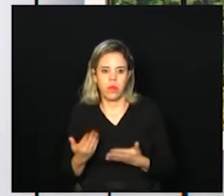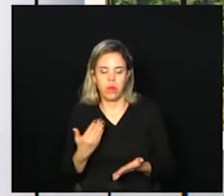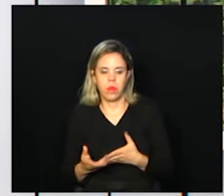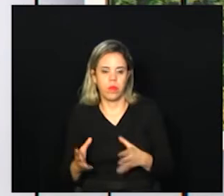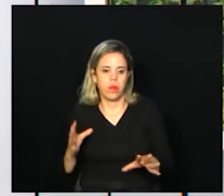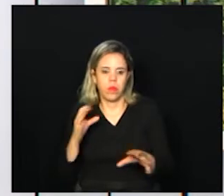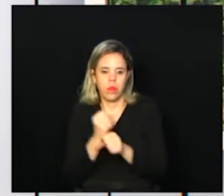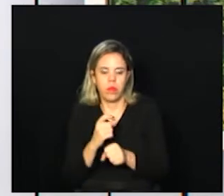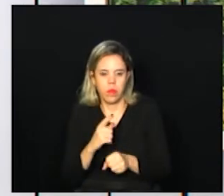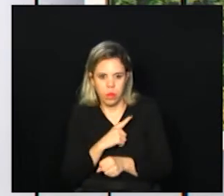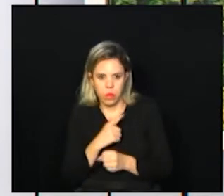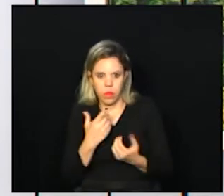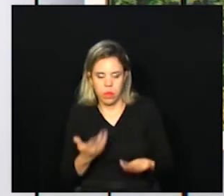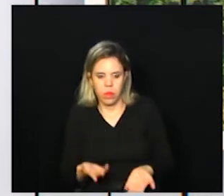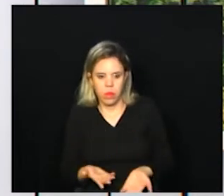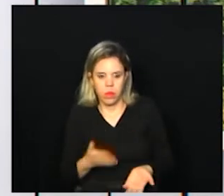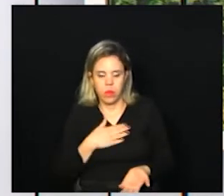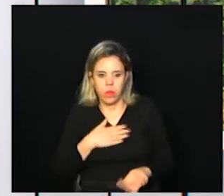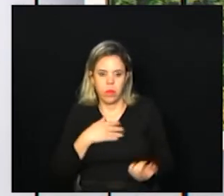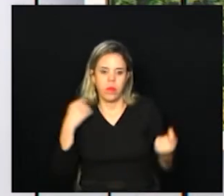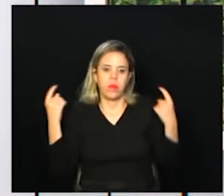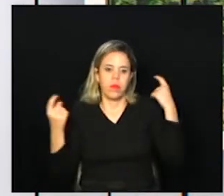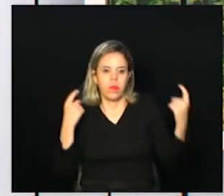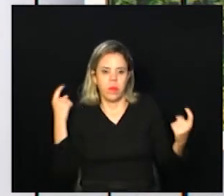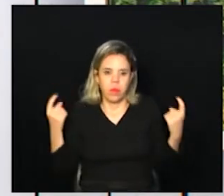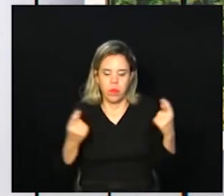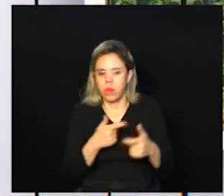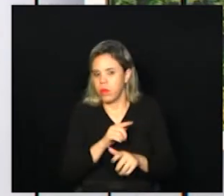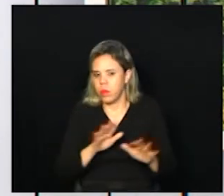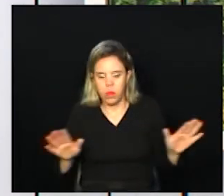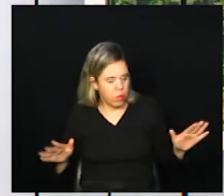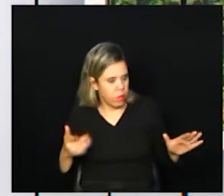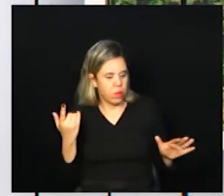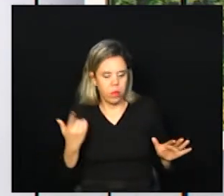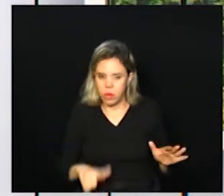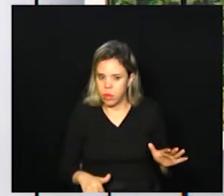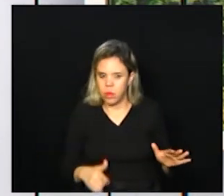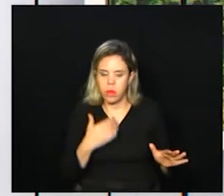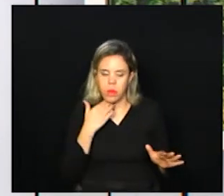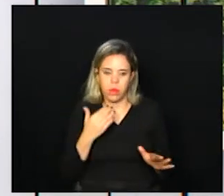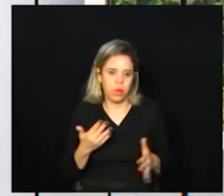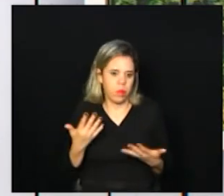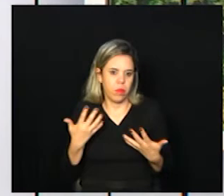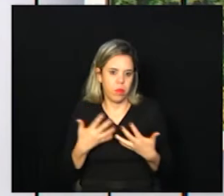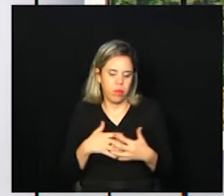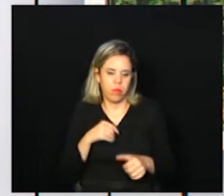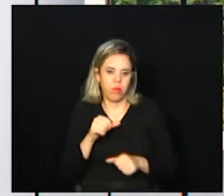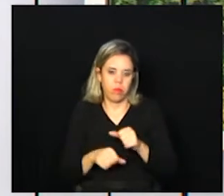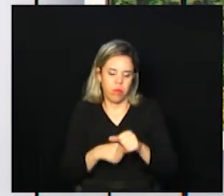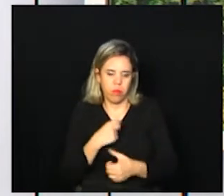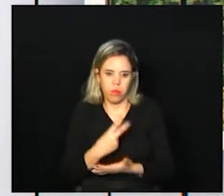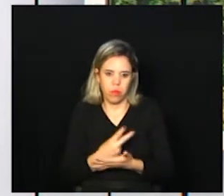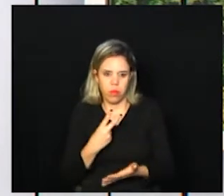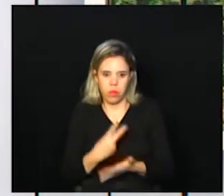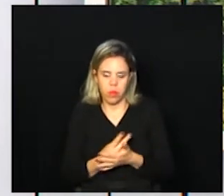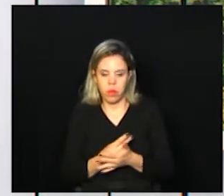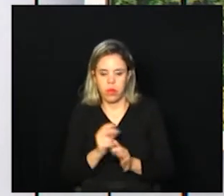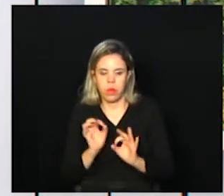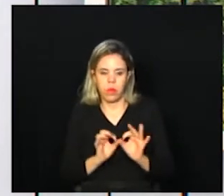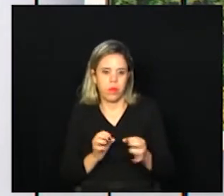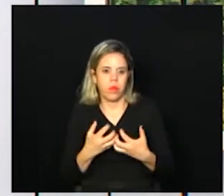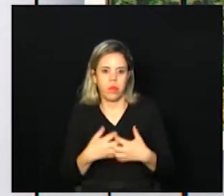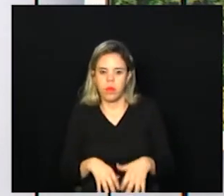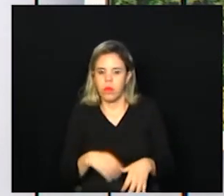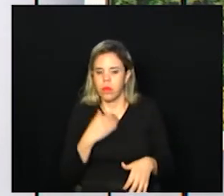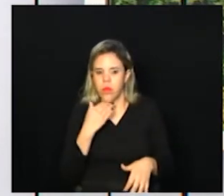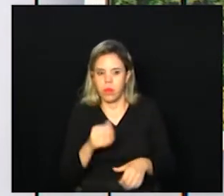que existem. Então, a minha preocupação é de não ser mais uma vez reinventar a roda, né? Porque se você fica reinventando a roda, e